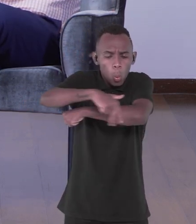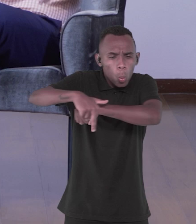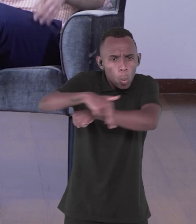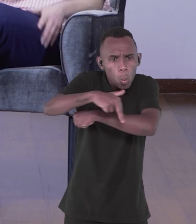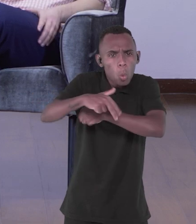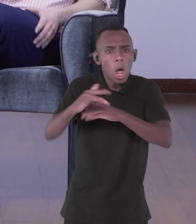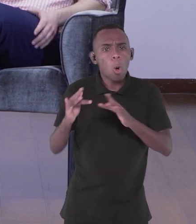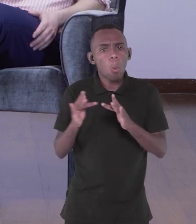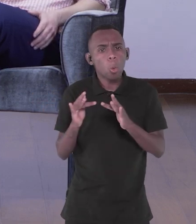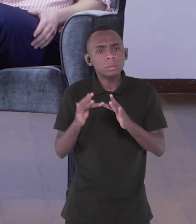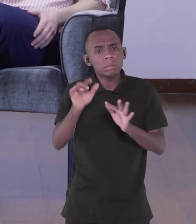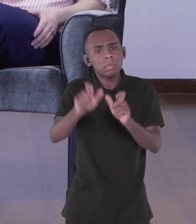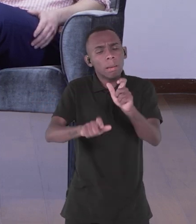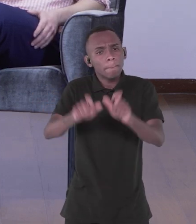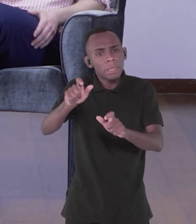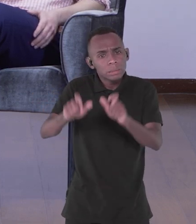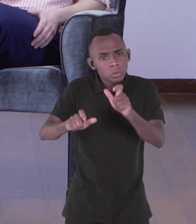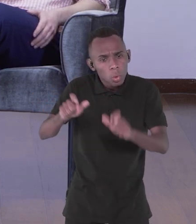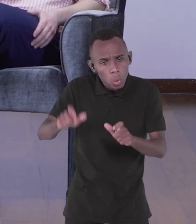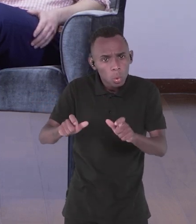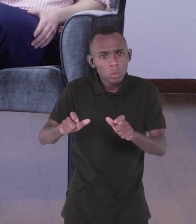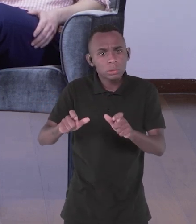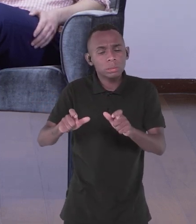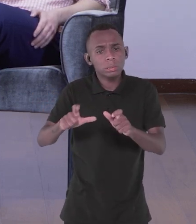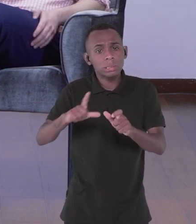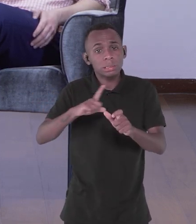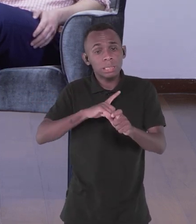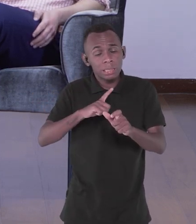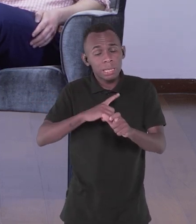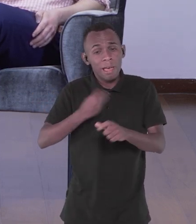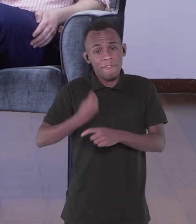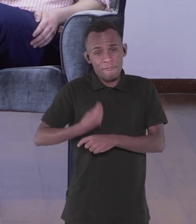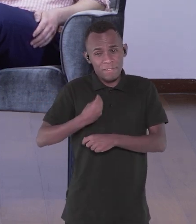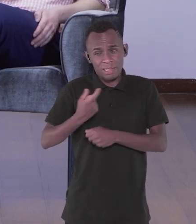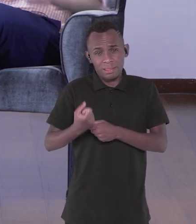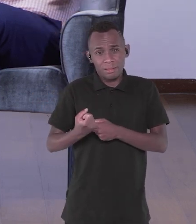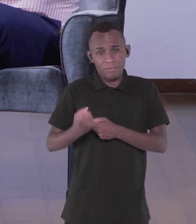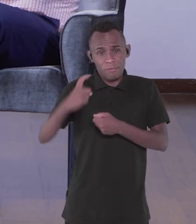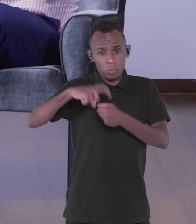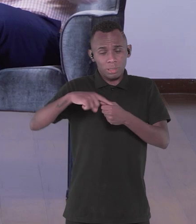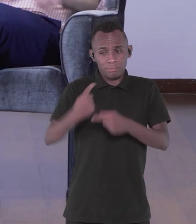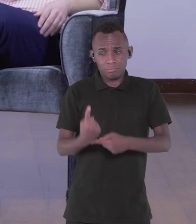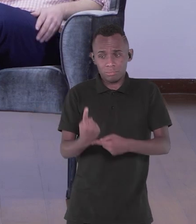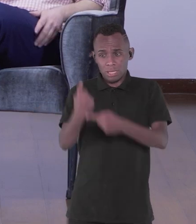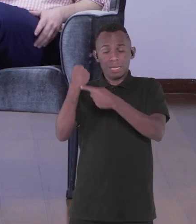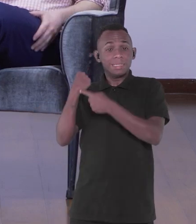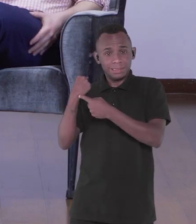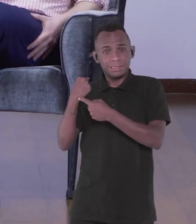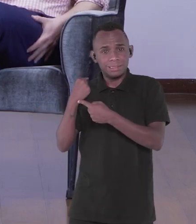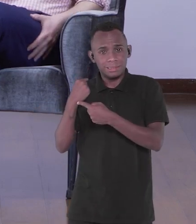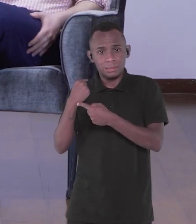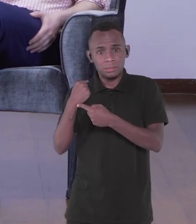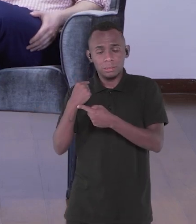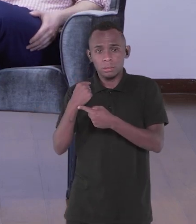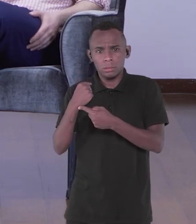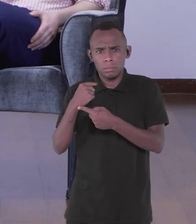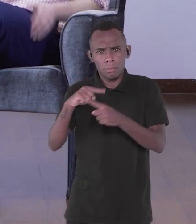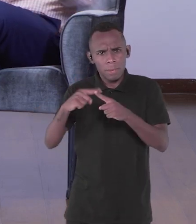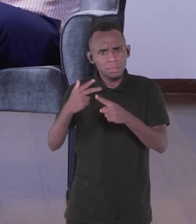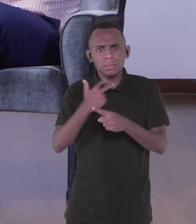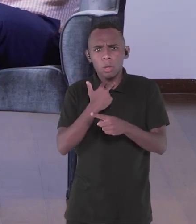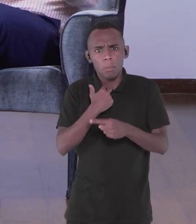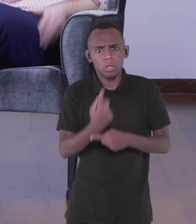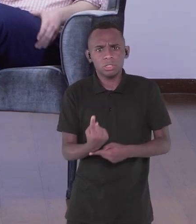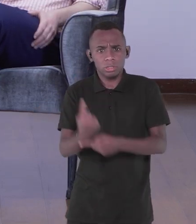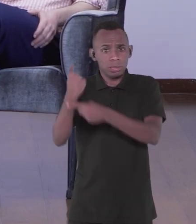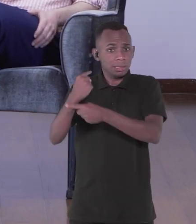pessoas, a voltar a ter aquela vida que a gente tinha, que eu falo no livro que a gente não pode voltar a ter aquela vida que a gente tinha,